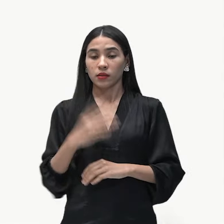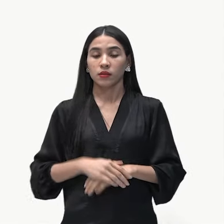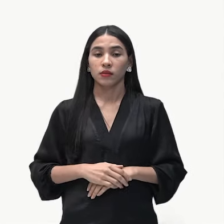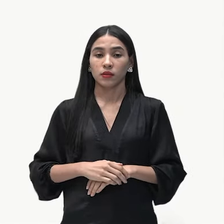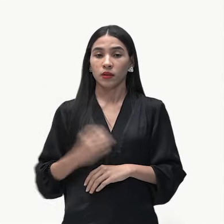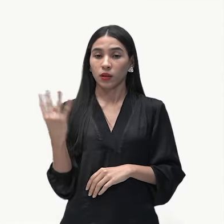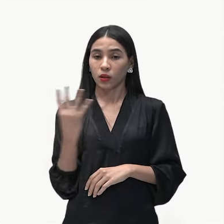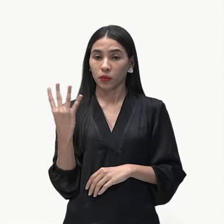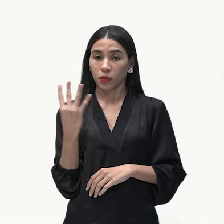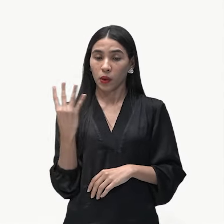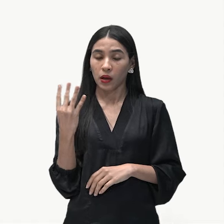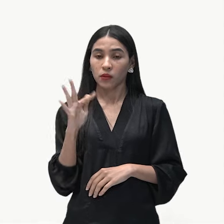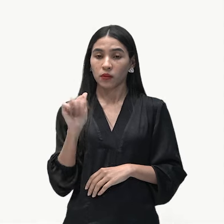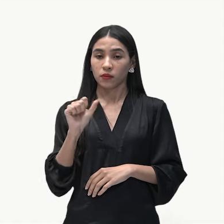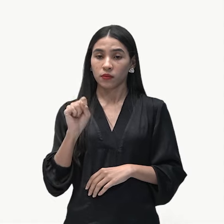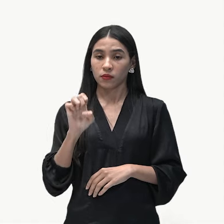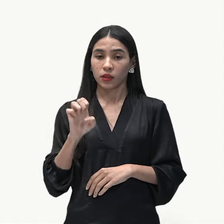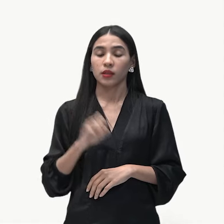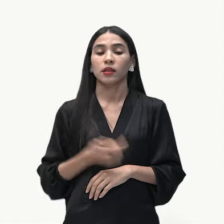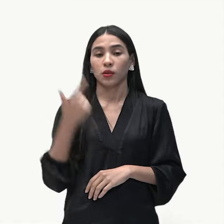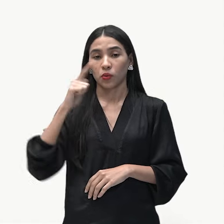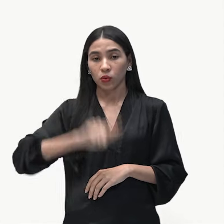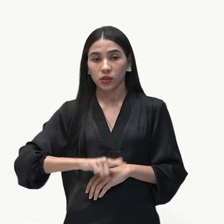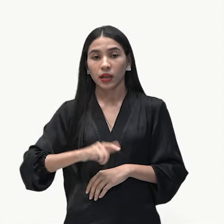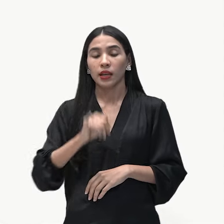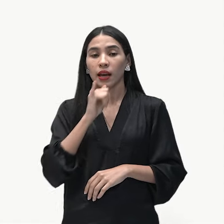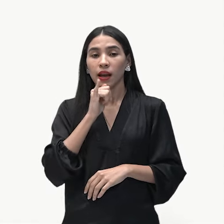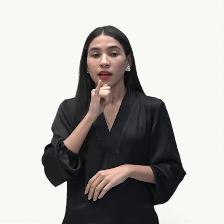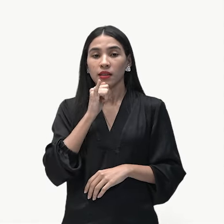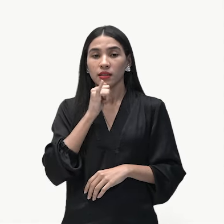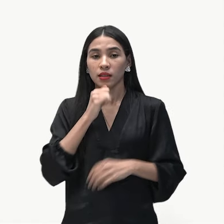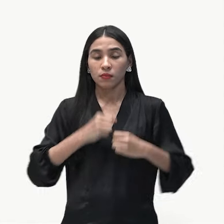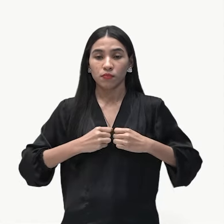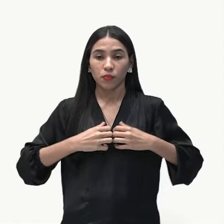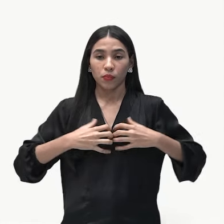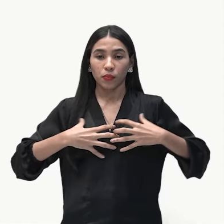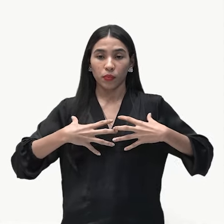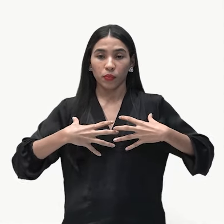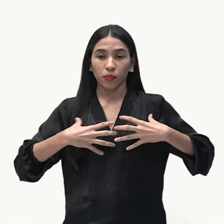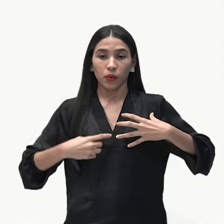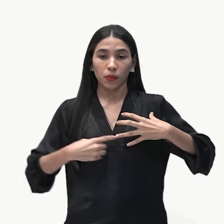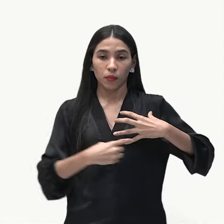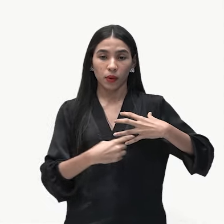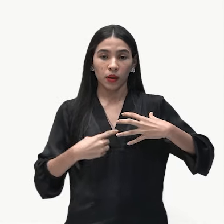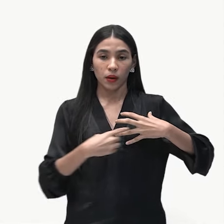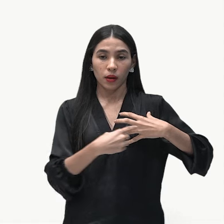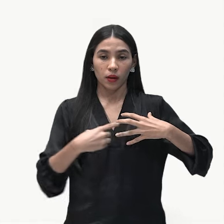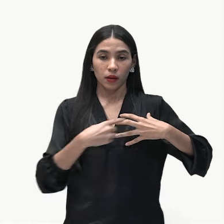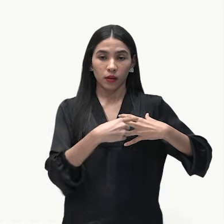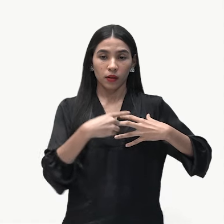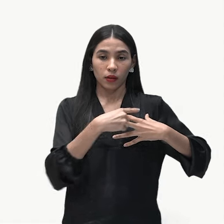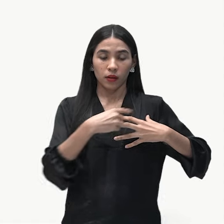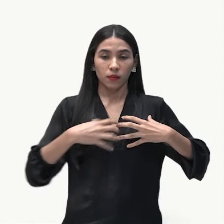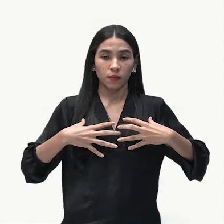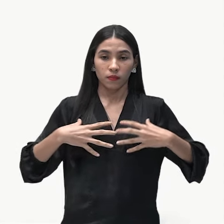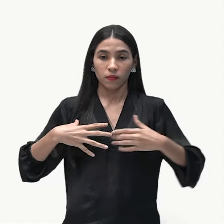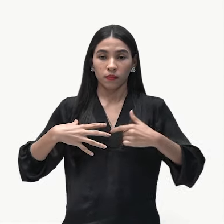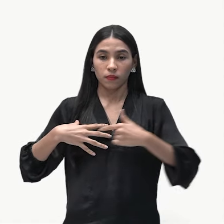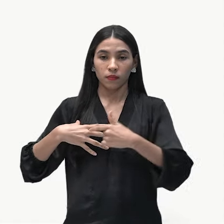a fase larval 4 e aí ele consegue percorrer até os capilares, os alvéolos capilares dos pulmões.